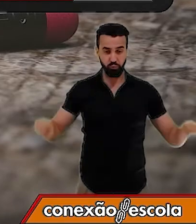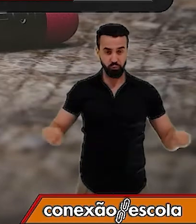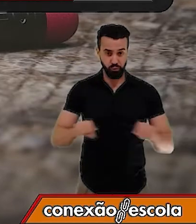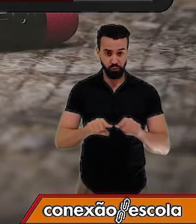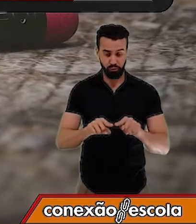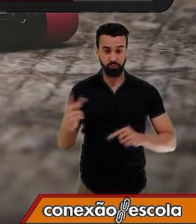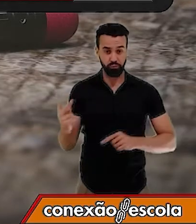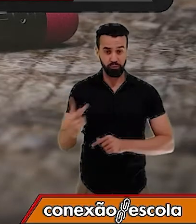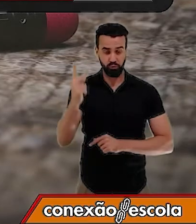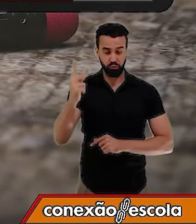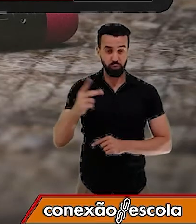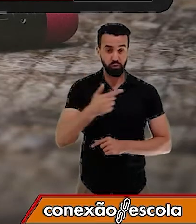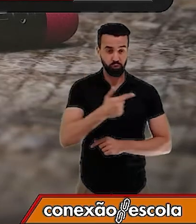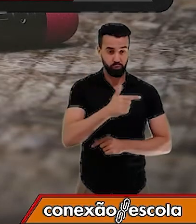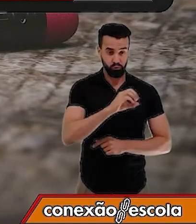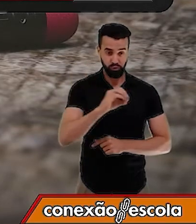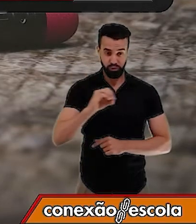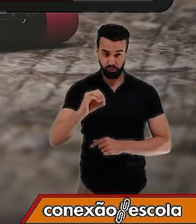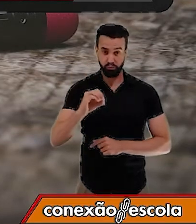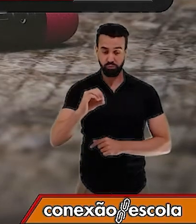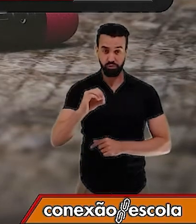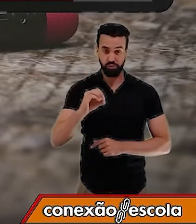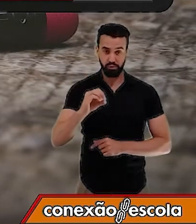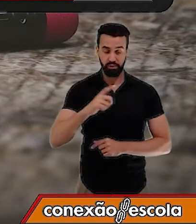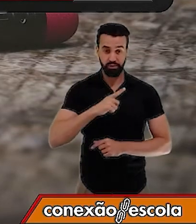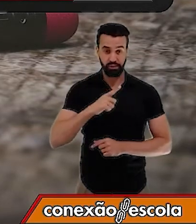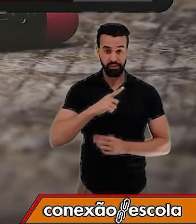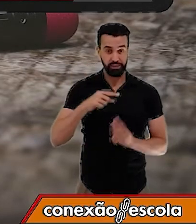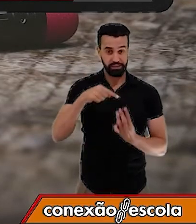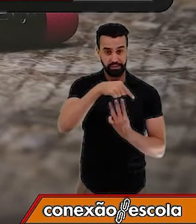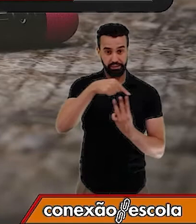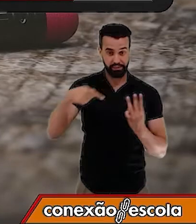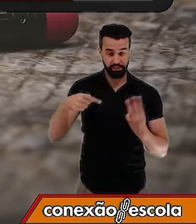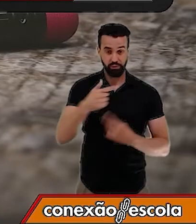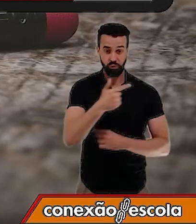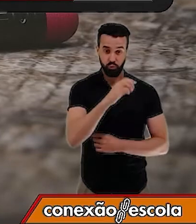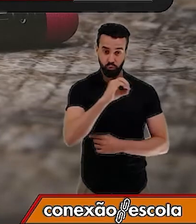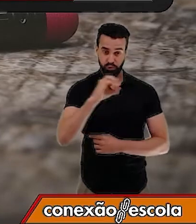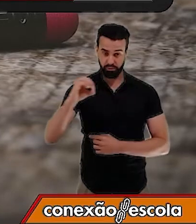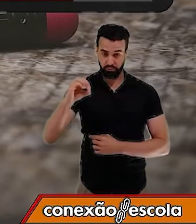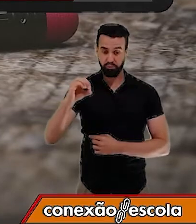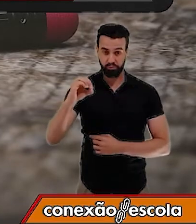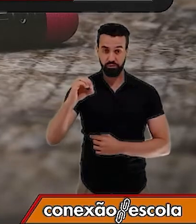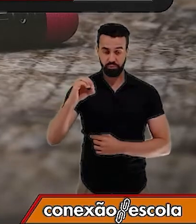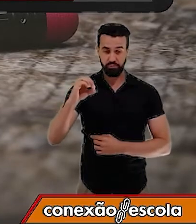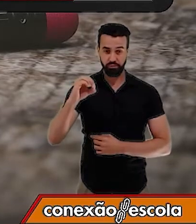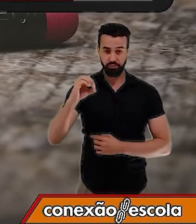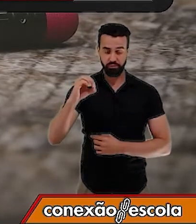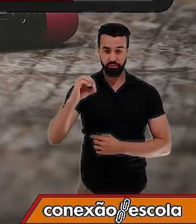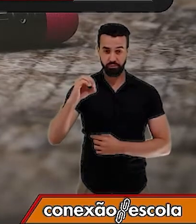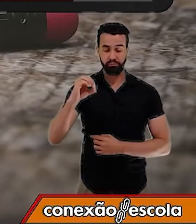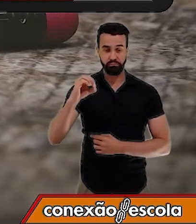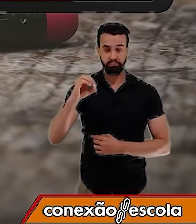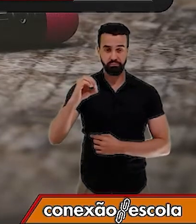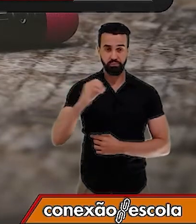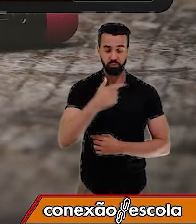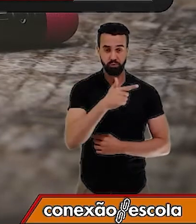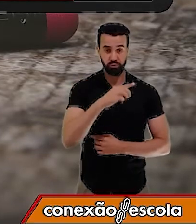lugar, 200 tem 3 algarismos. Então, ele é da